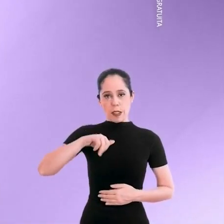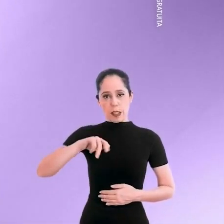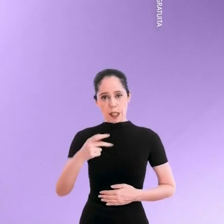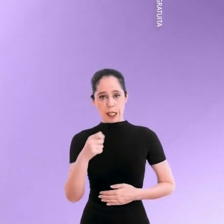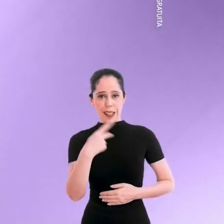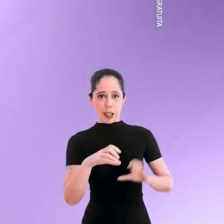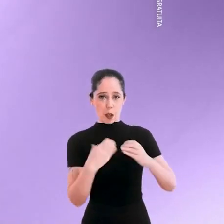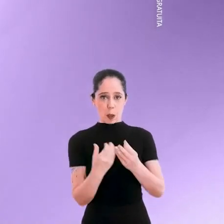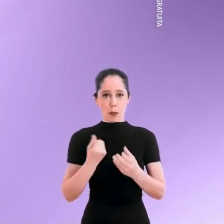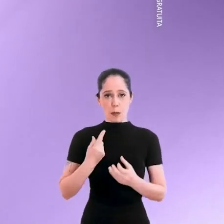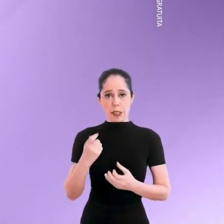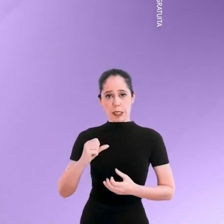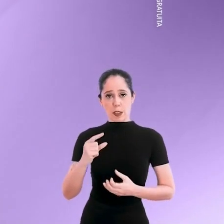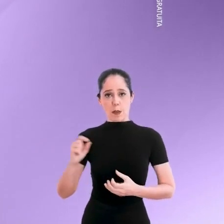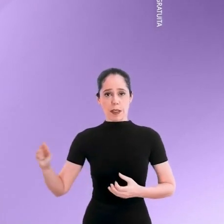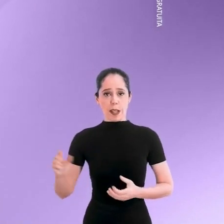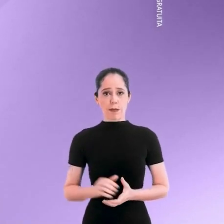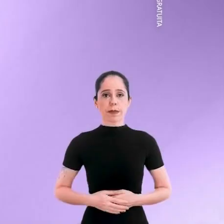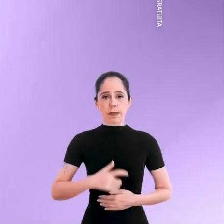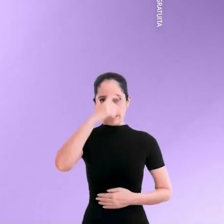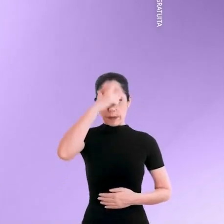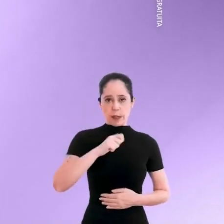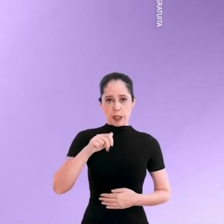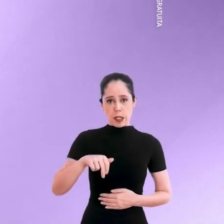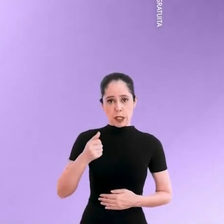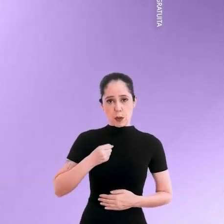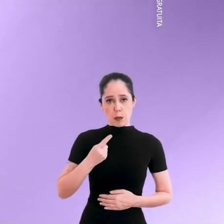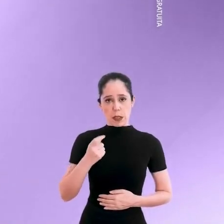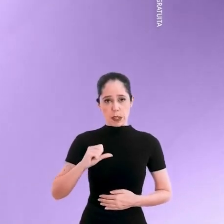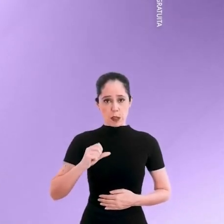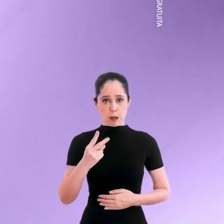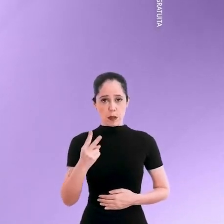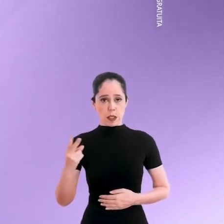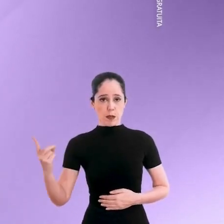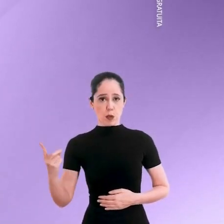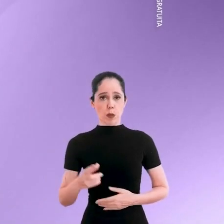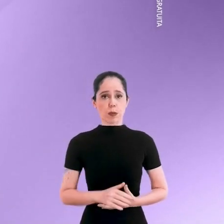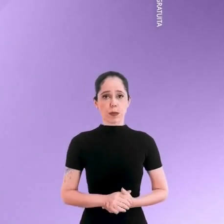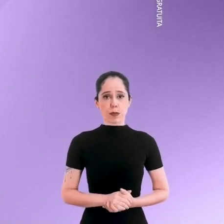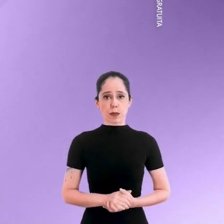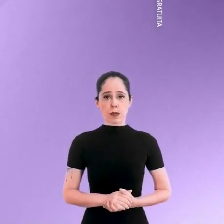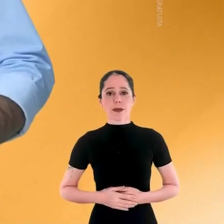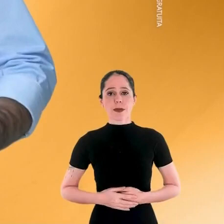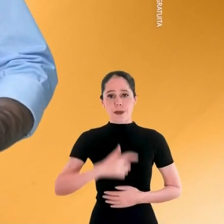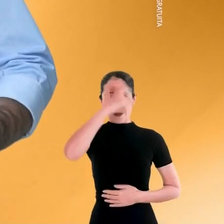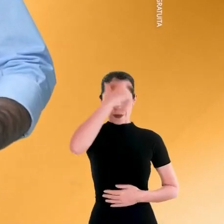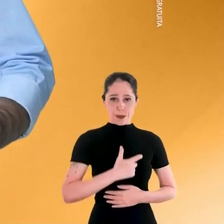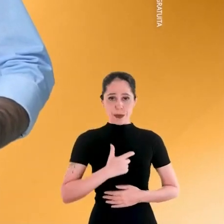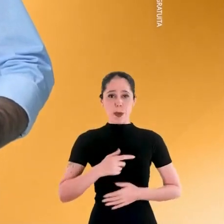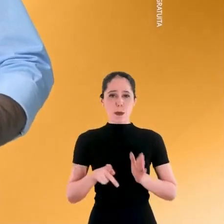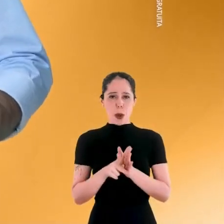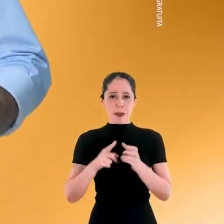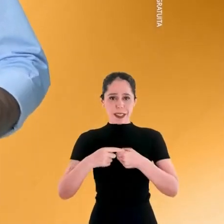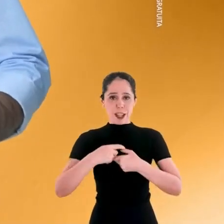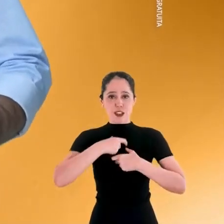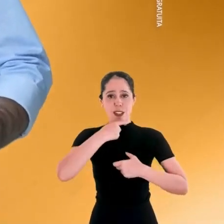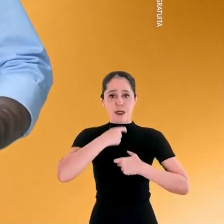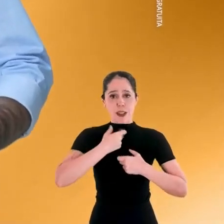Aninha da Comunidade, 19100. Ana Mafalda Duarte, 19221. Sou Dimas de